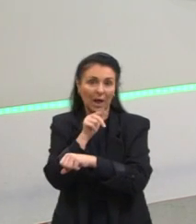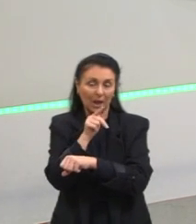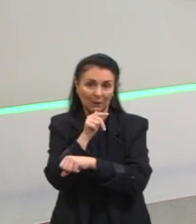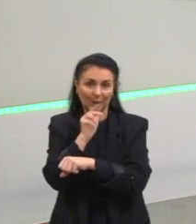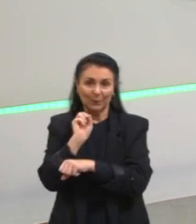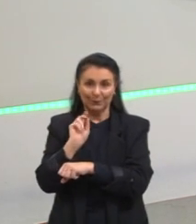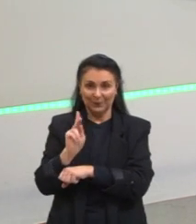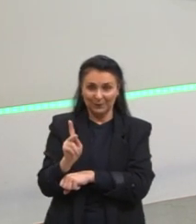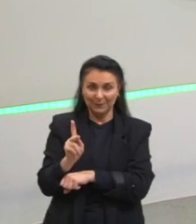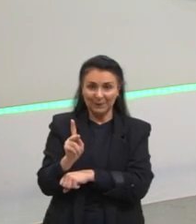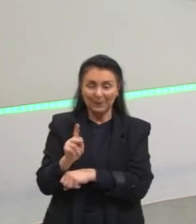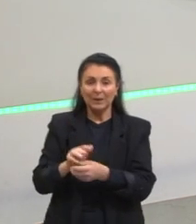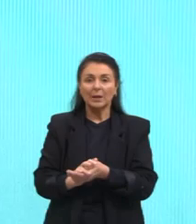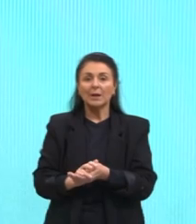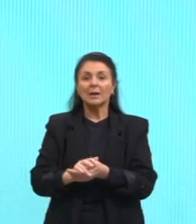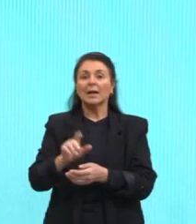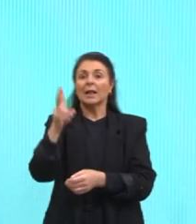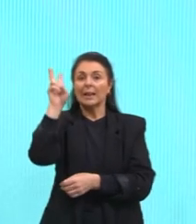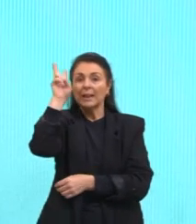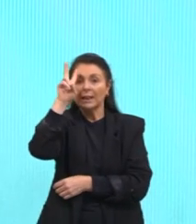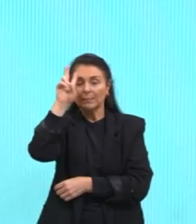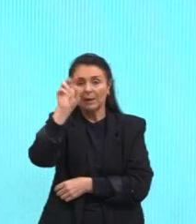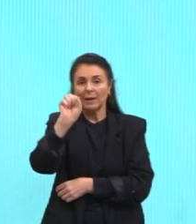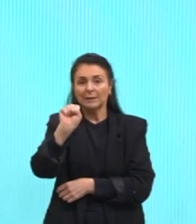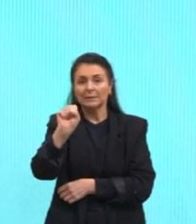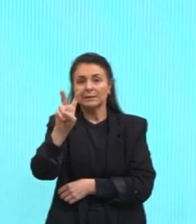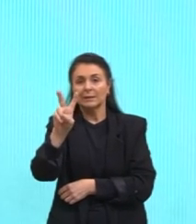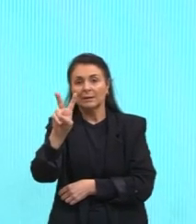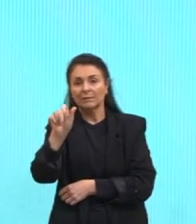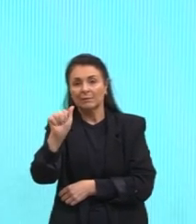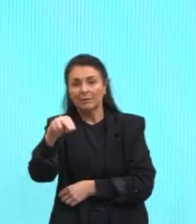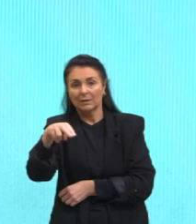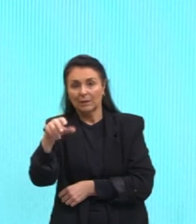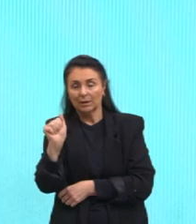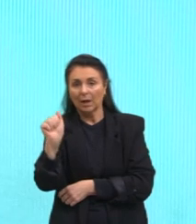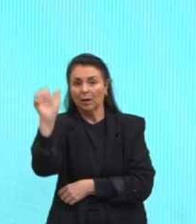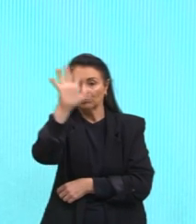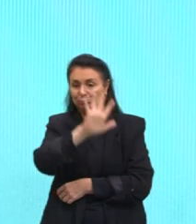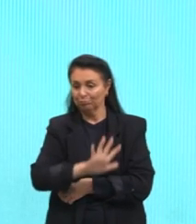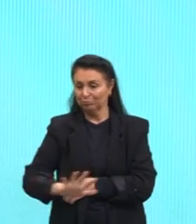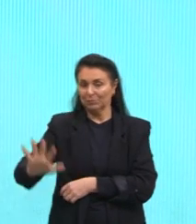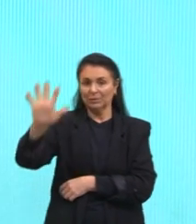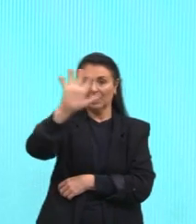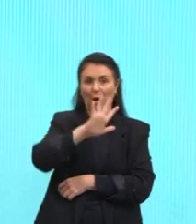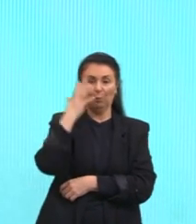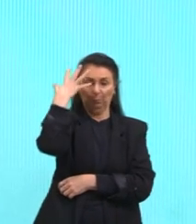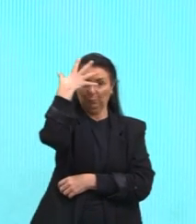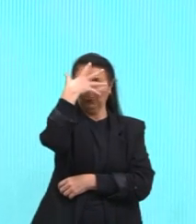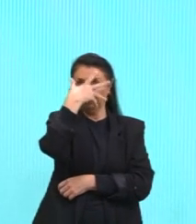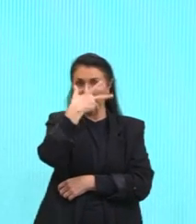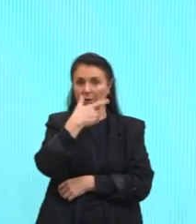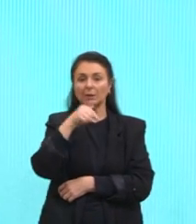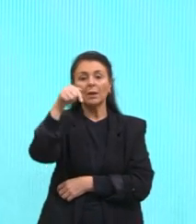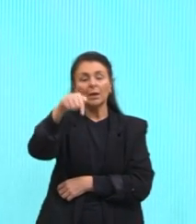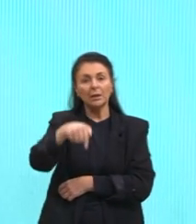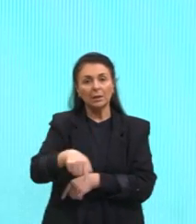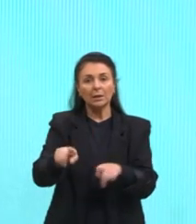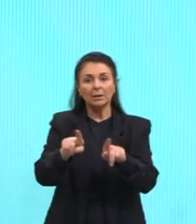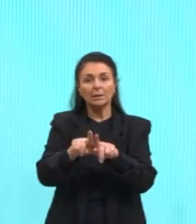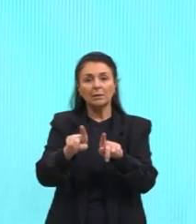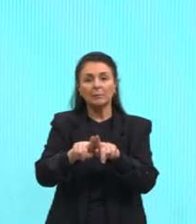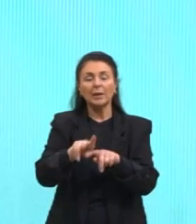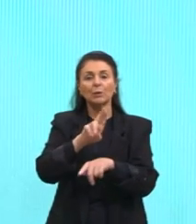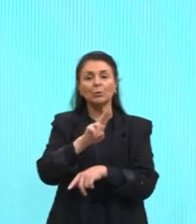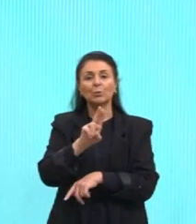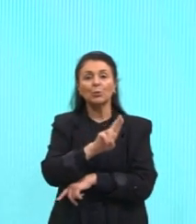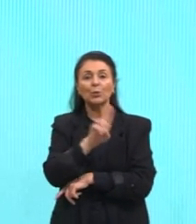meninos e meninas então lembra Savana né o forma geral não é bonitona e para nós também temos a Savana a gente chama de